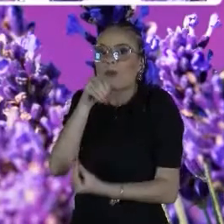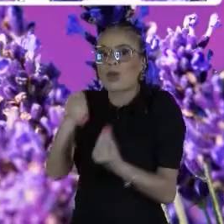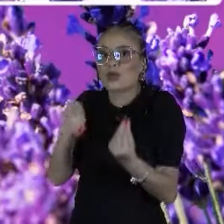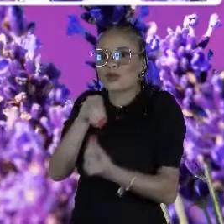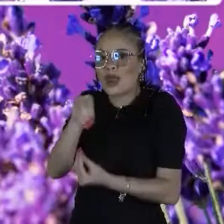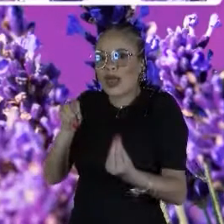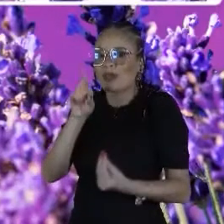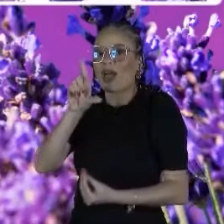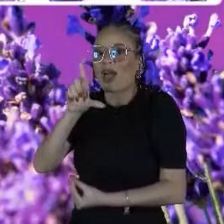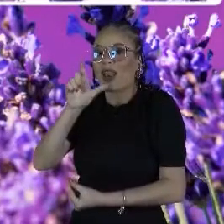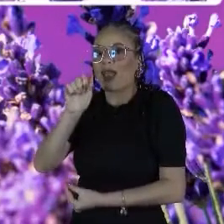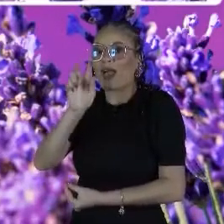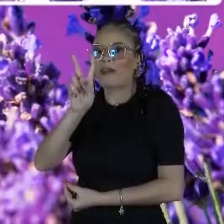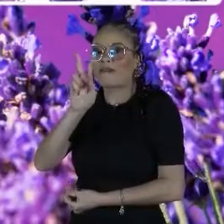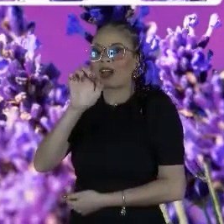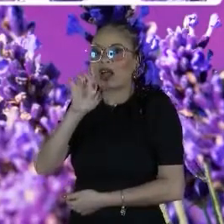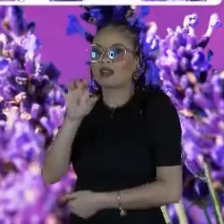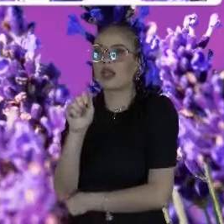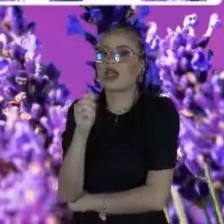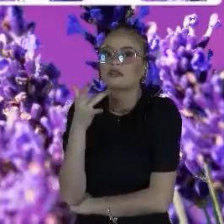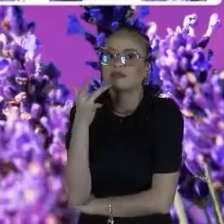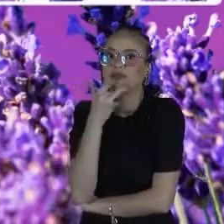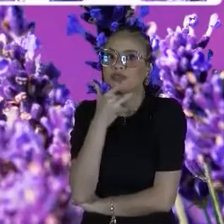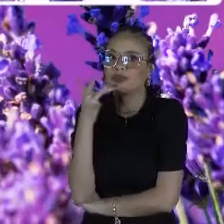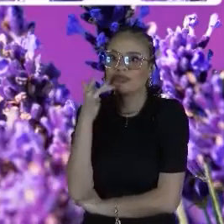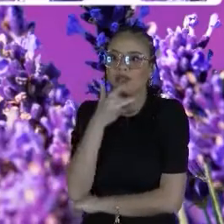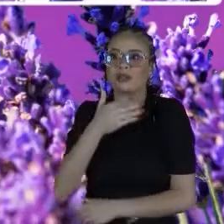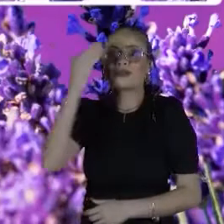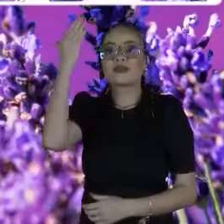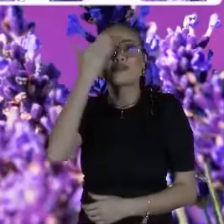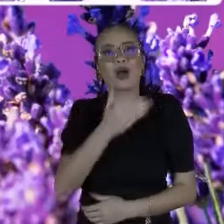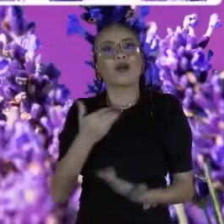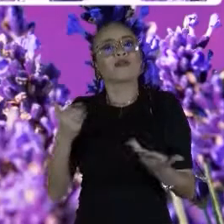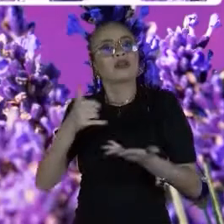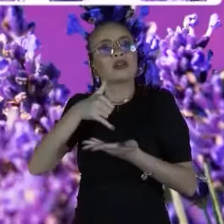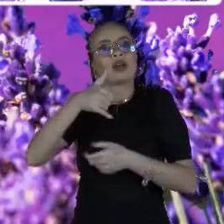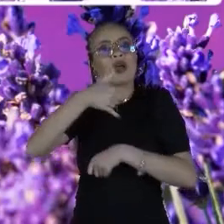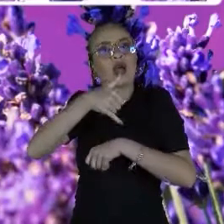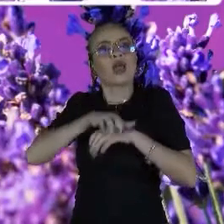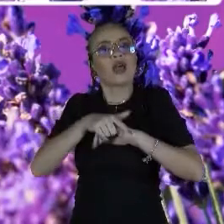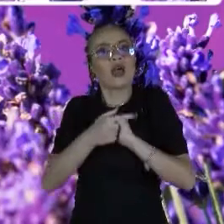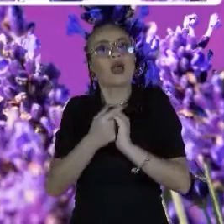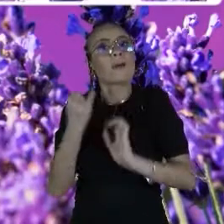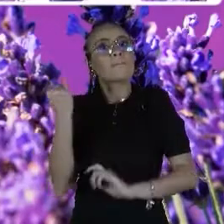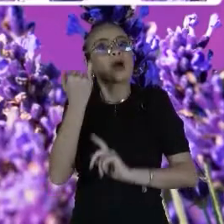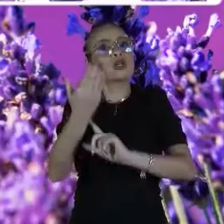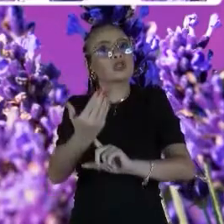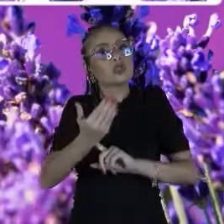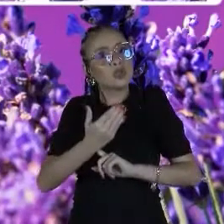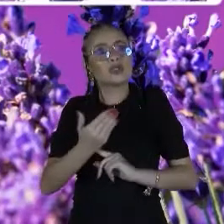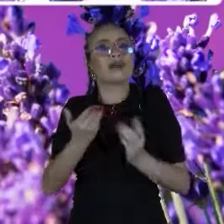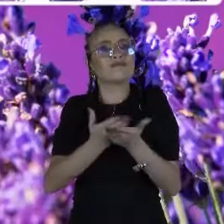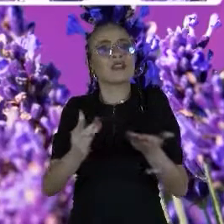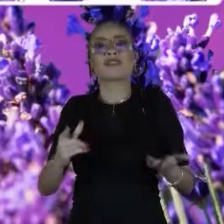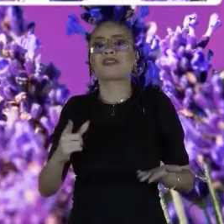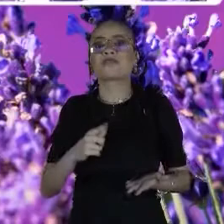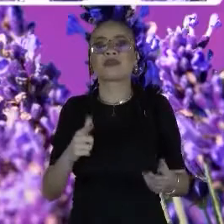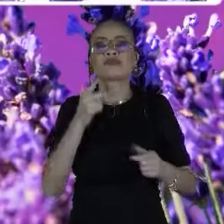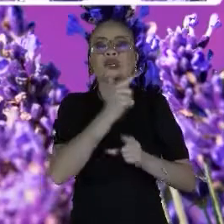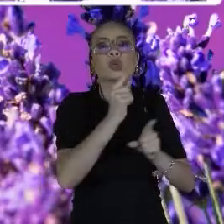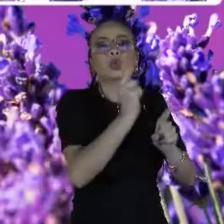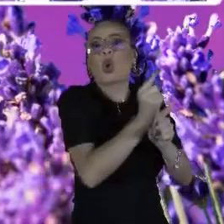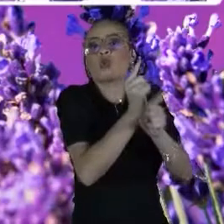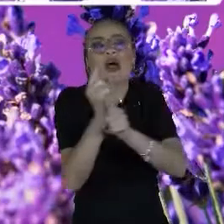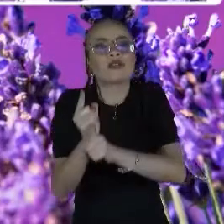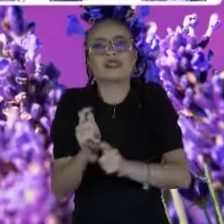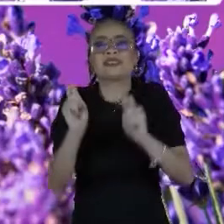maravilhoso isso mostra como os olhos essenciais eles podem fazer parte da nossa retina é eles estão em todos os